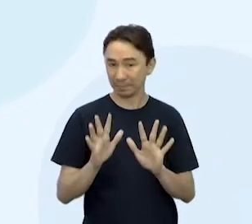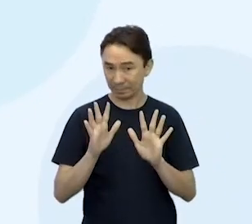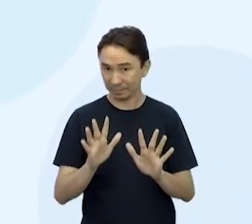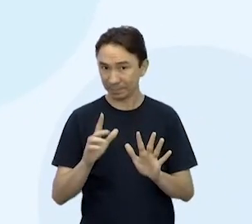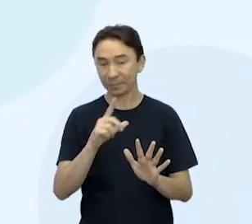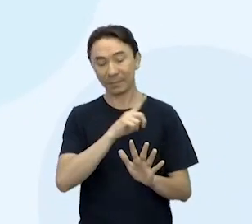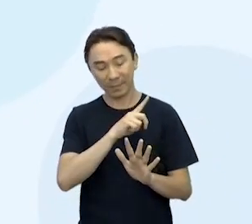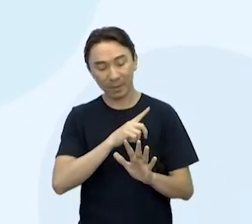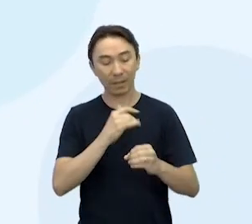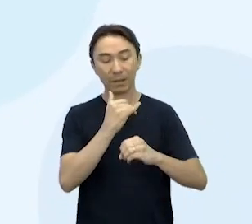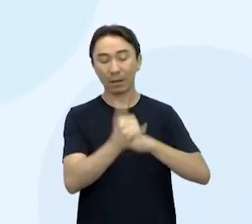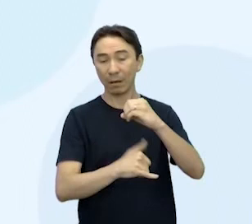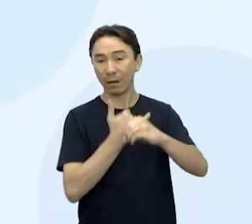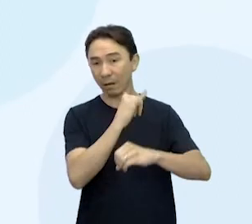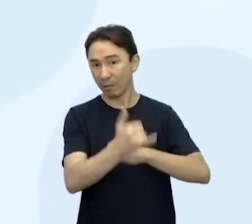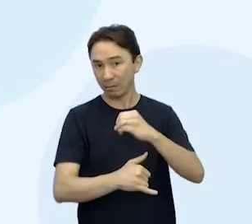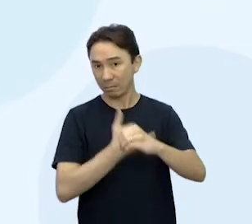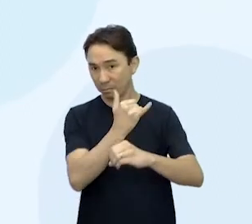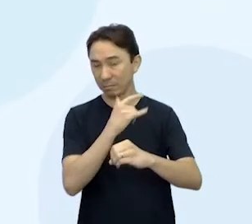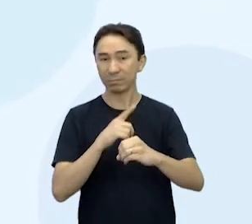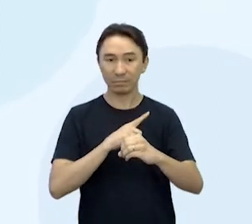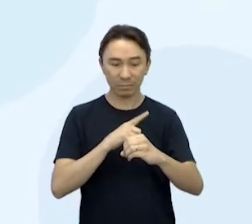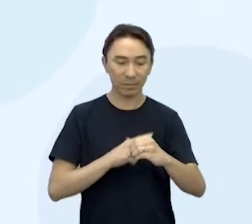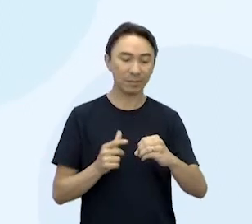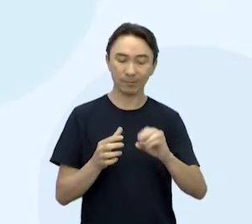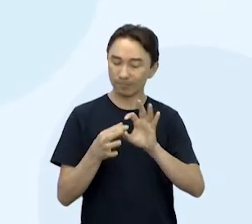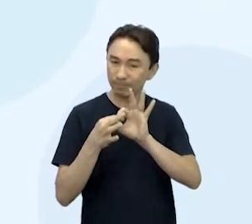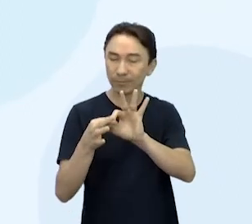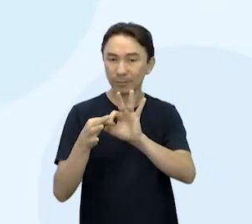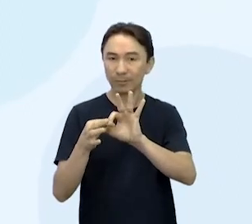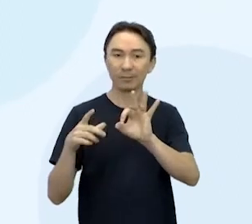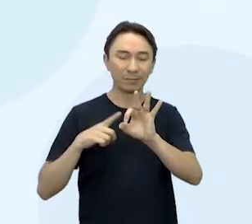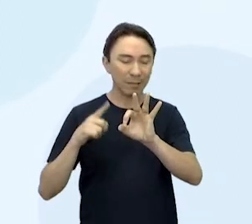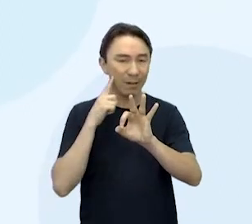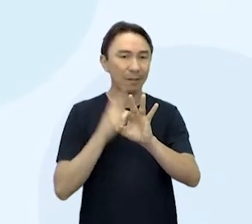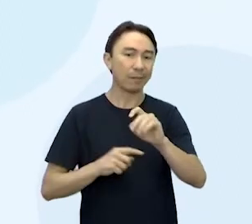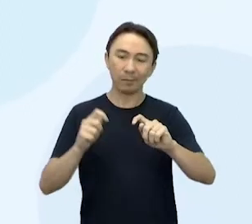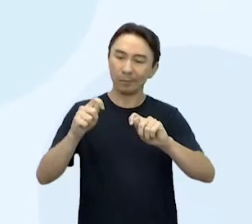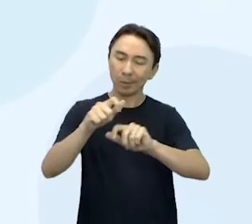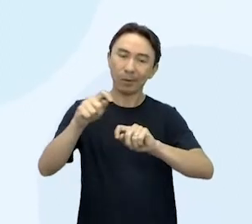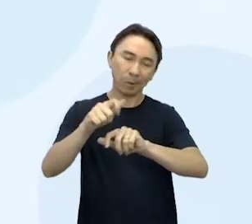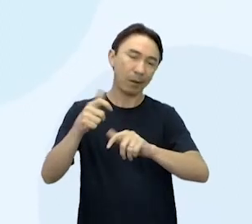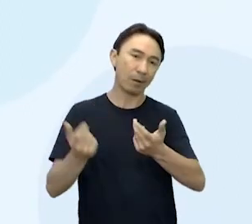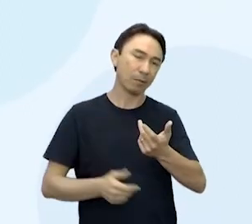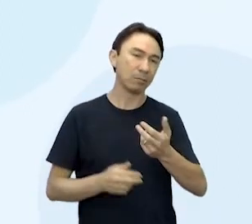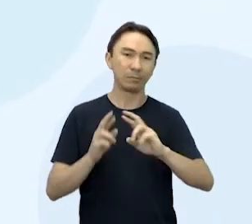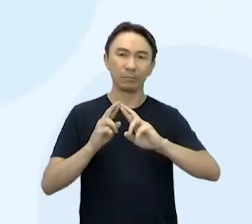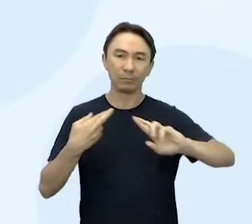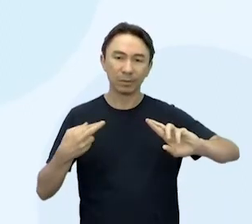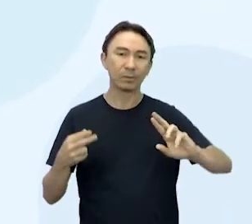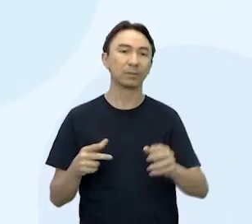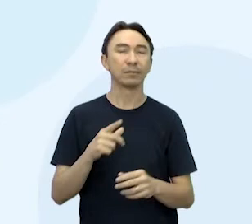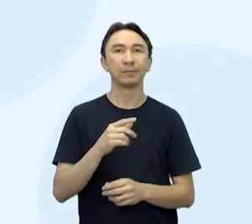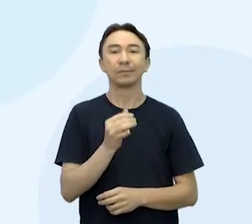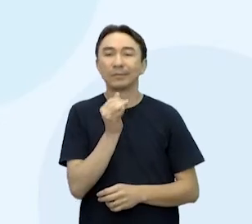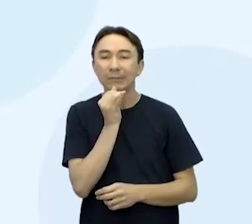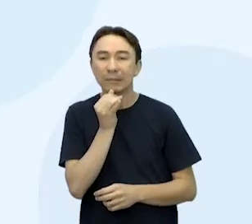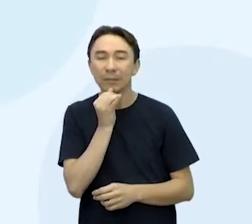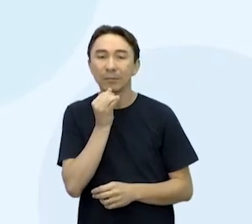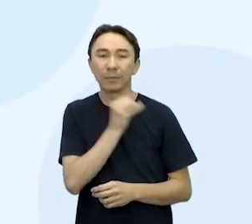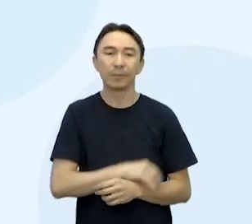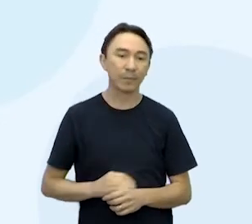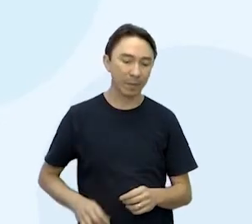ter átomos que estão ligados em redes covalentes, tá bom? Então, aí ele dá o exemplo como o diamante e